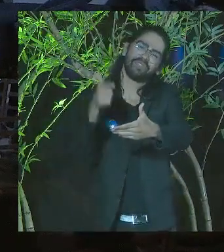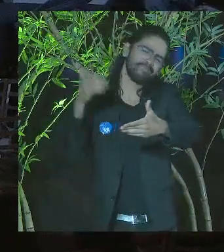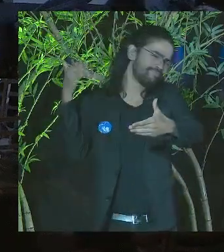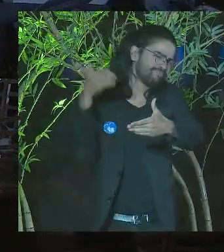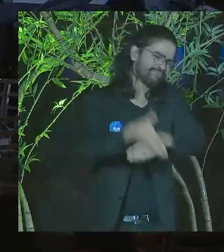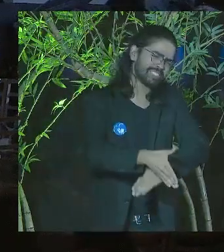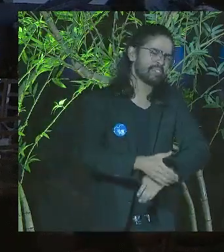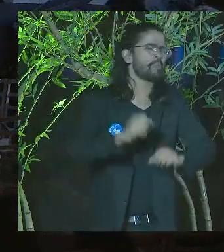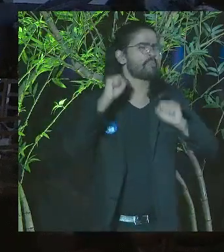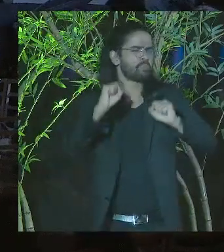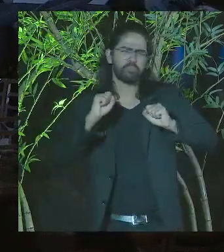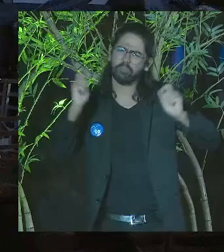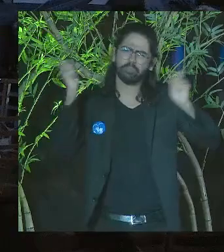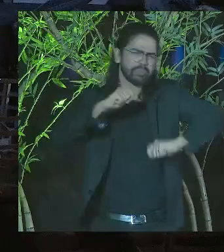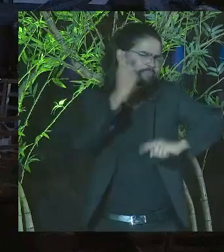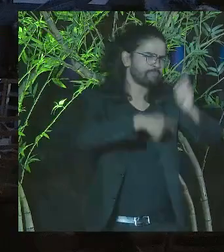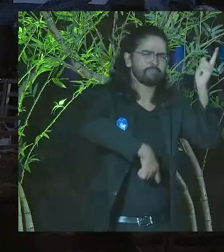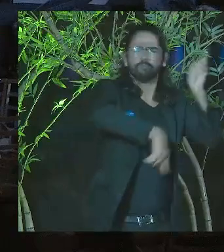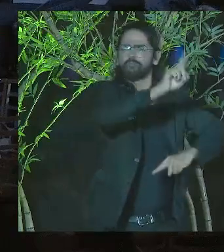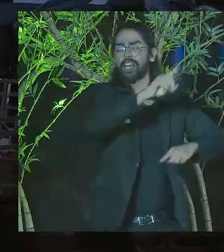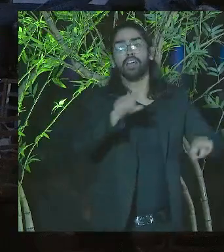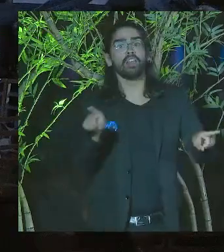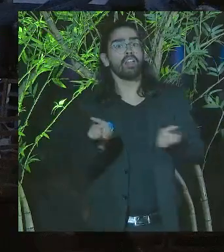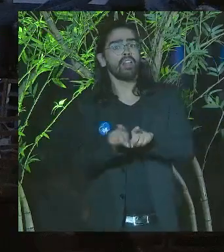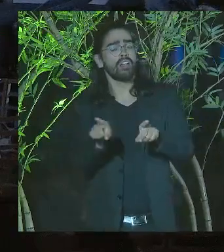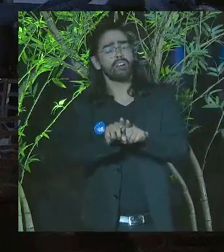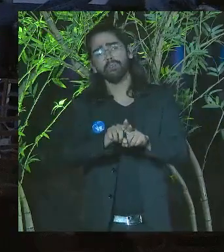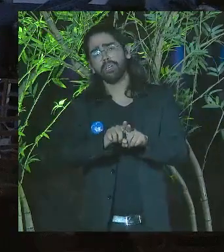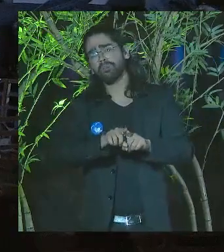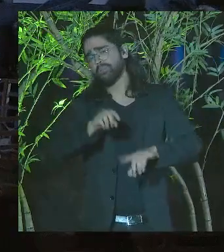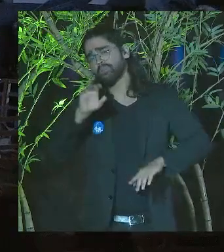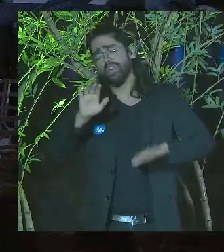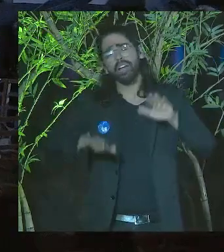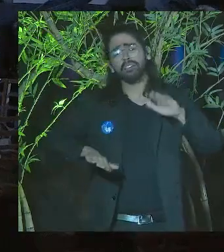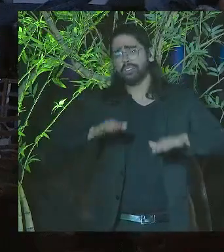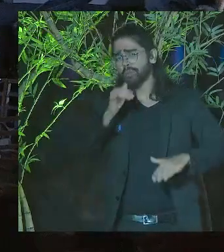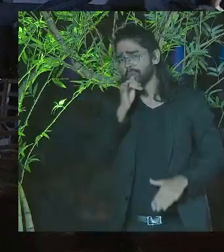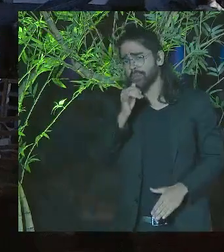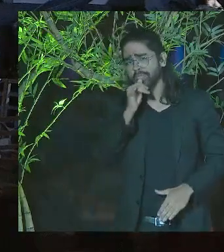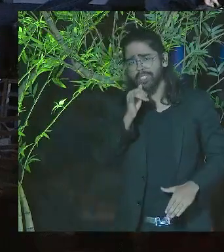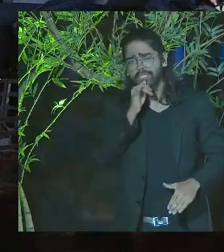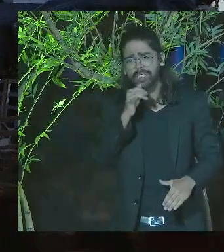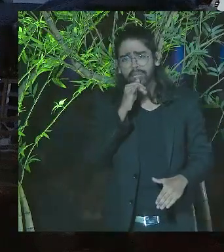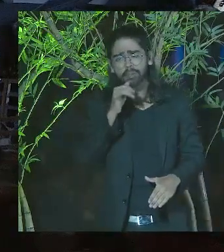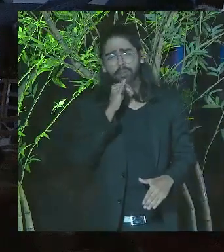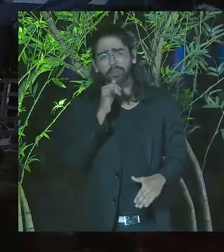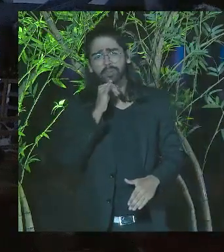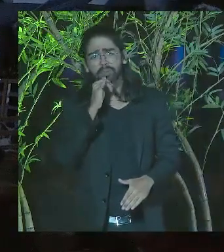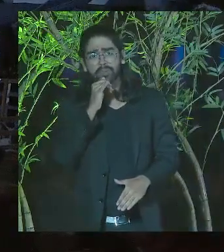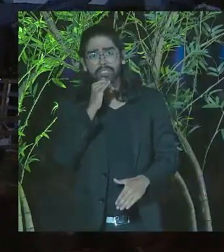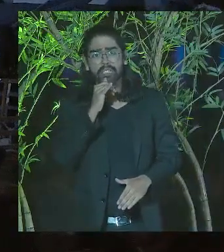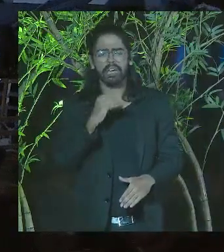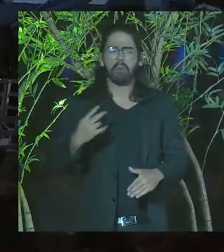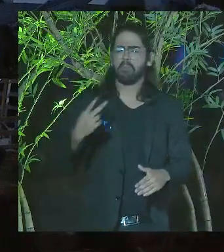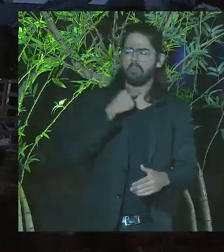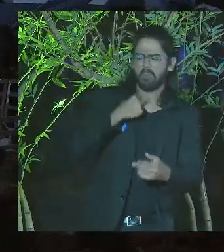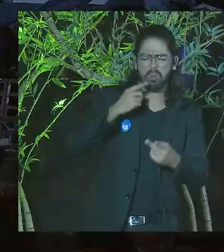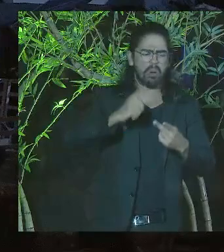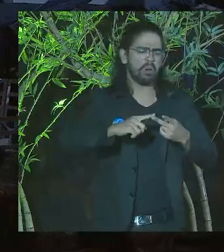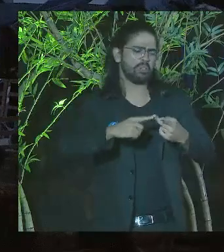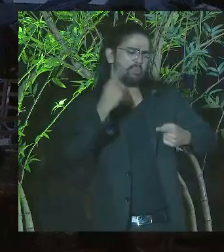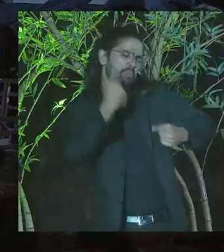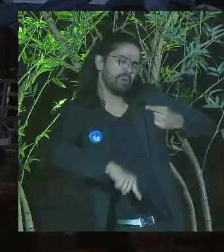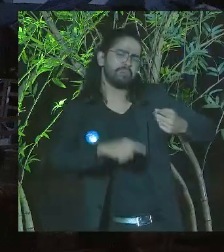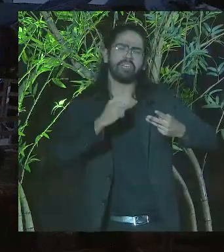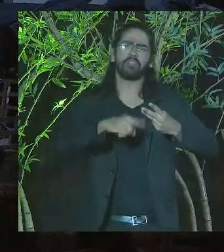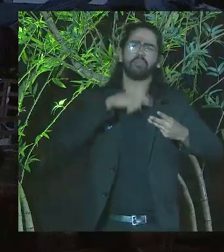porque ela pode ir além, porque ela consegue, inclusive, ultrapassar as delimitações do não pode, do